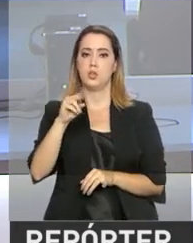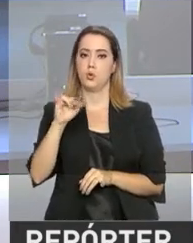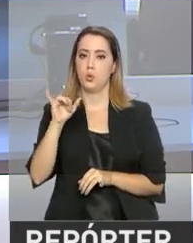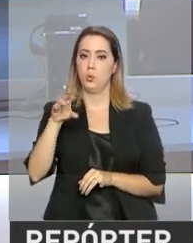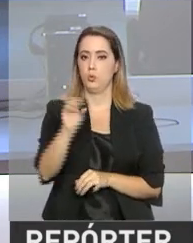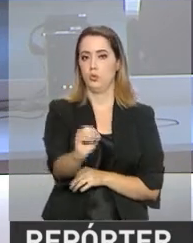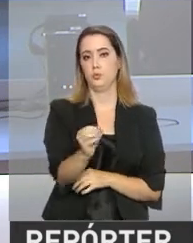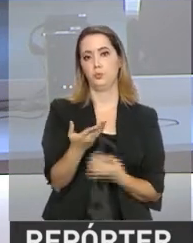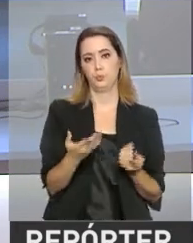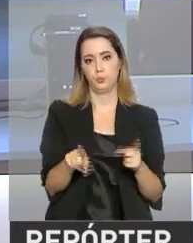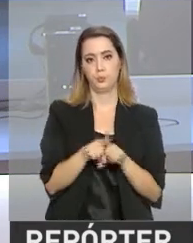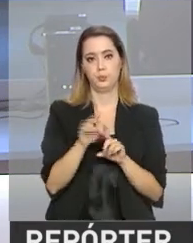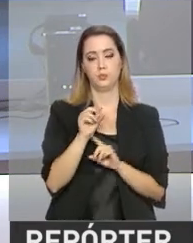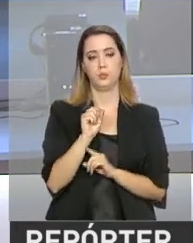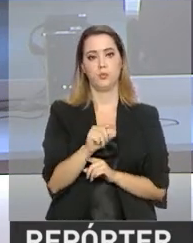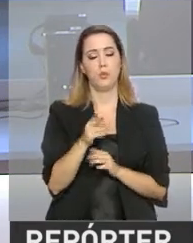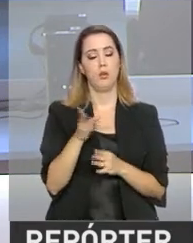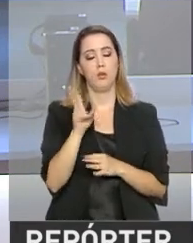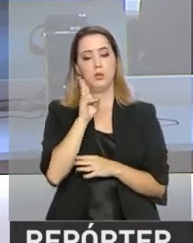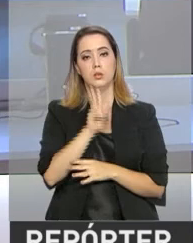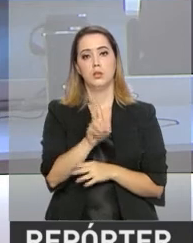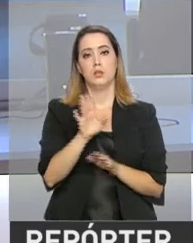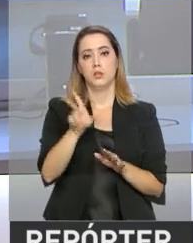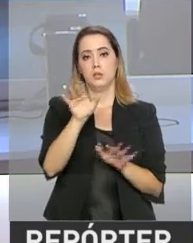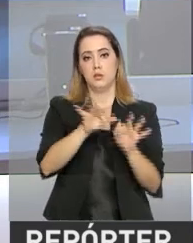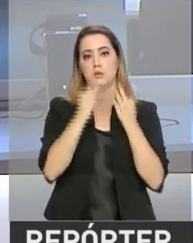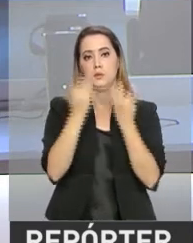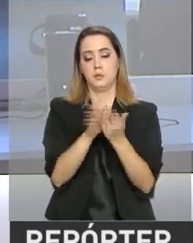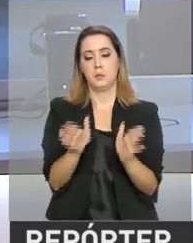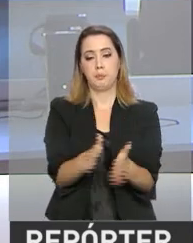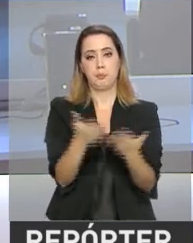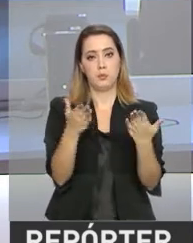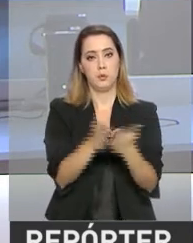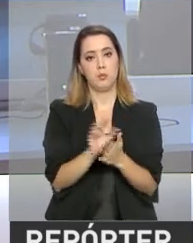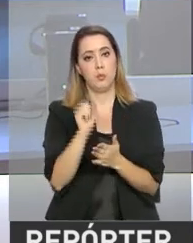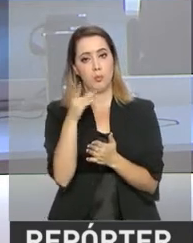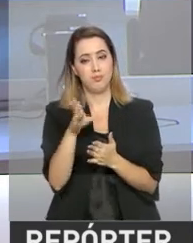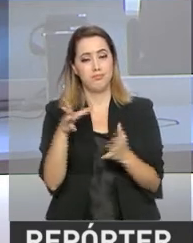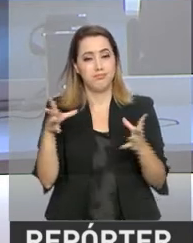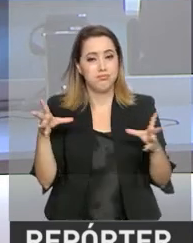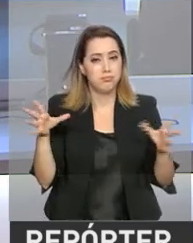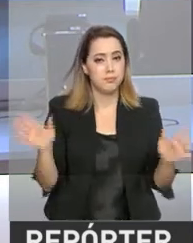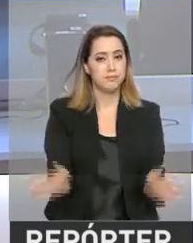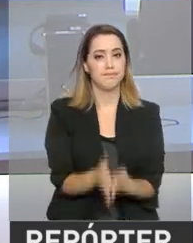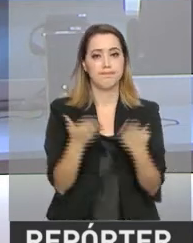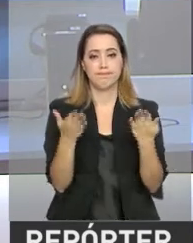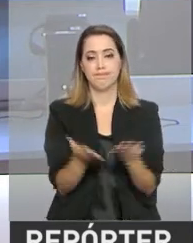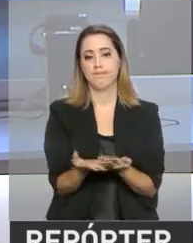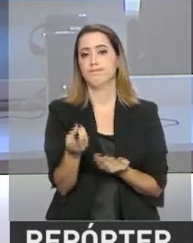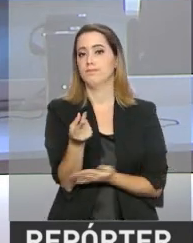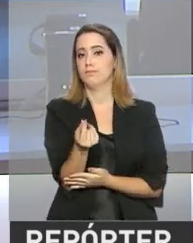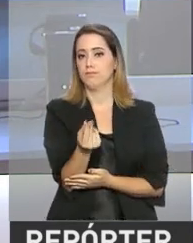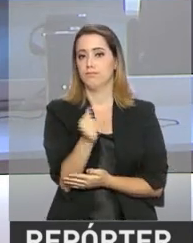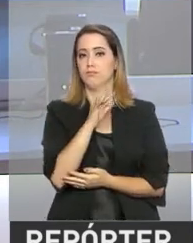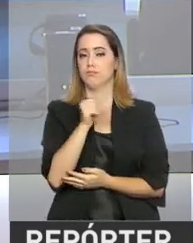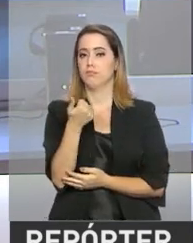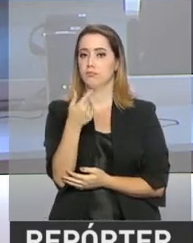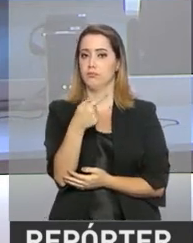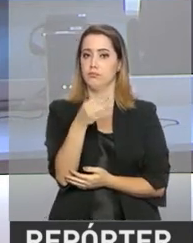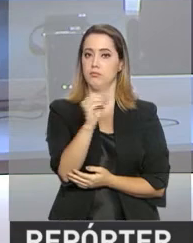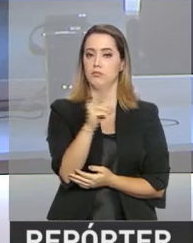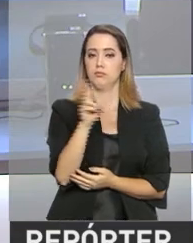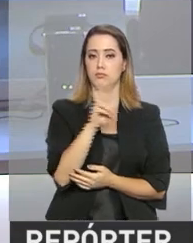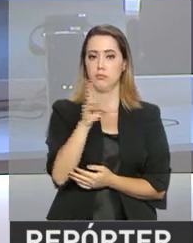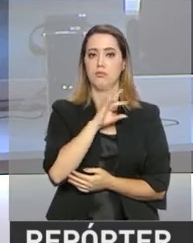sociais do governo voltado para famílias pobres e extremamente pobres com renda per capita mensal de até 170 reais o